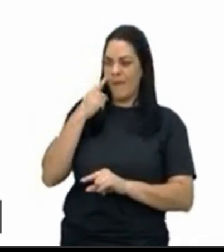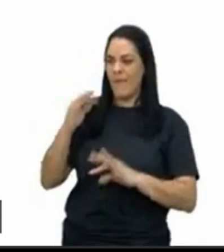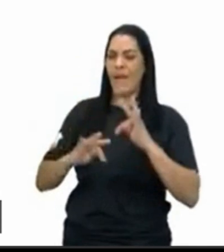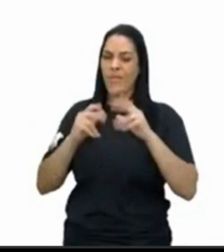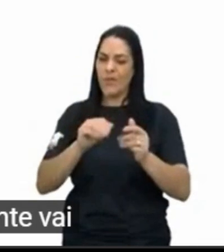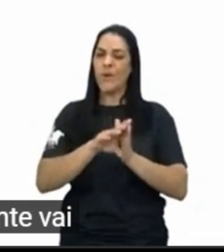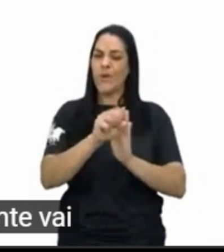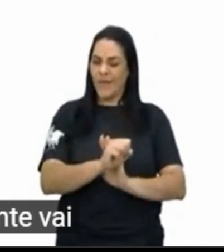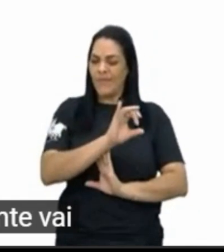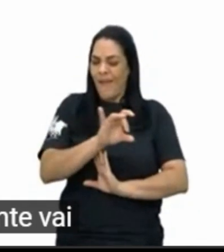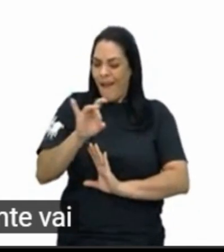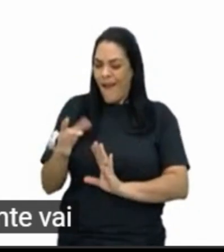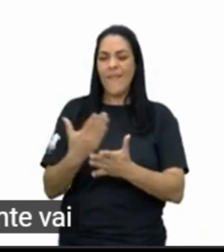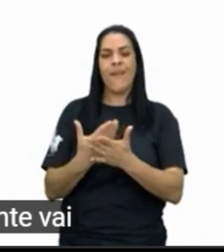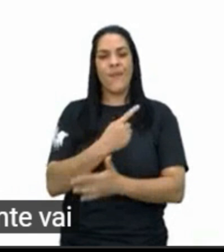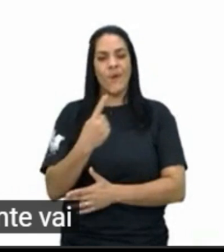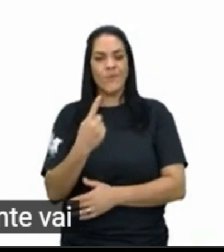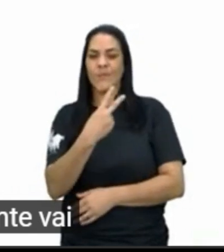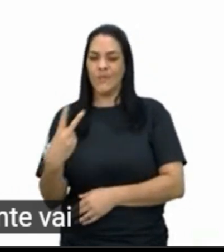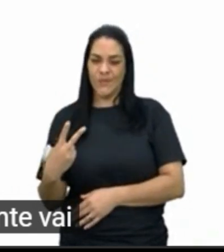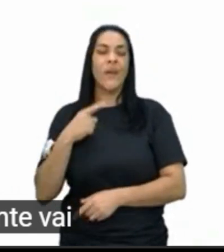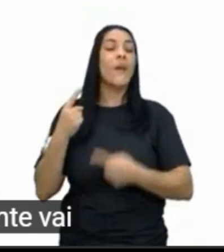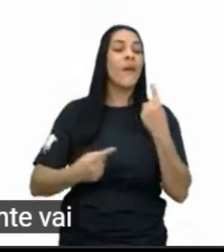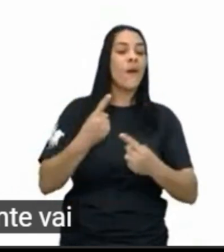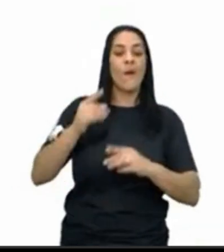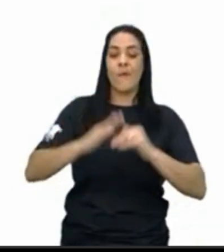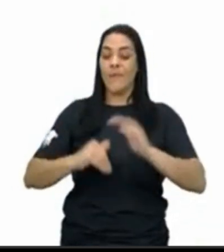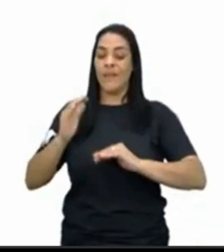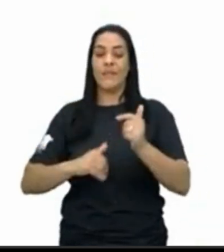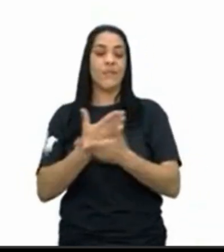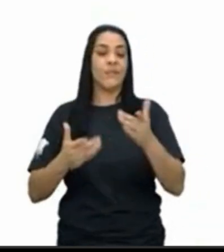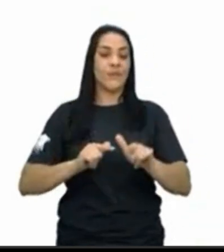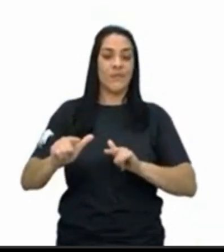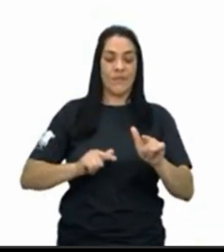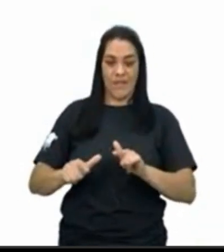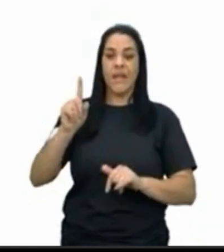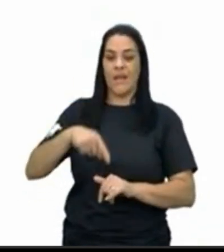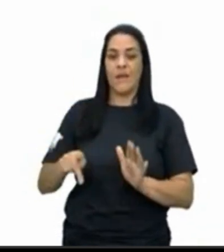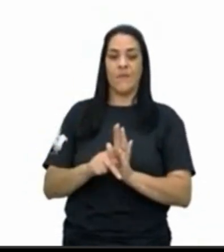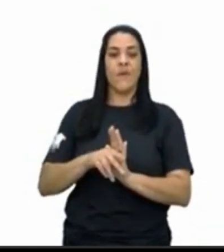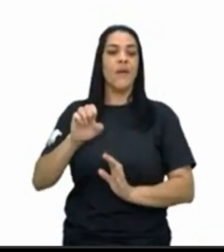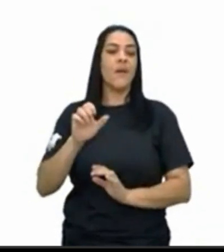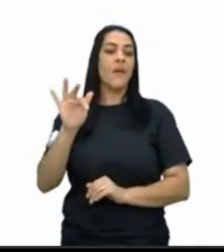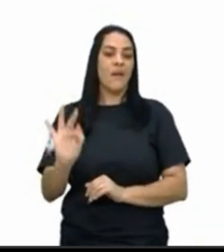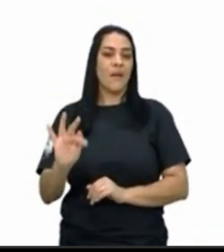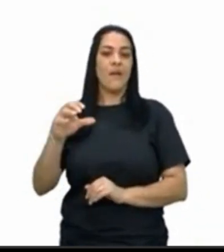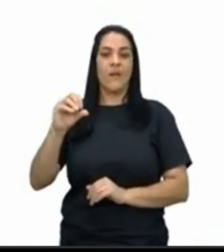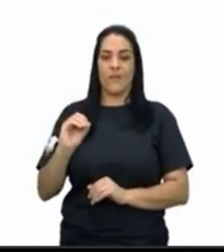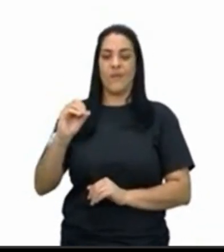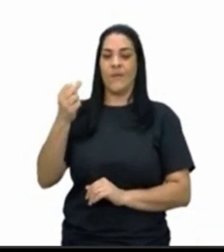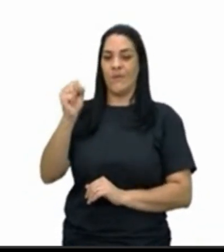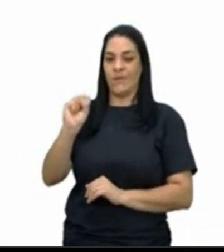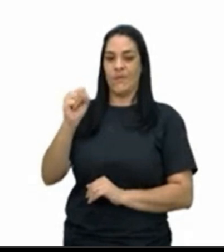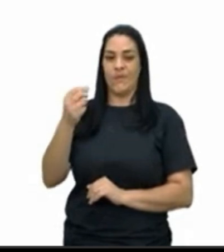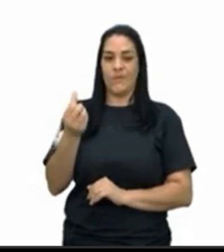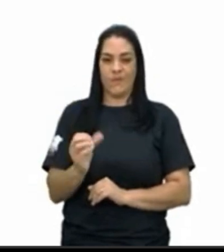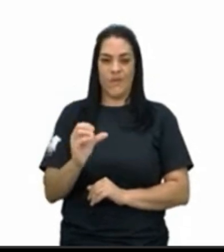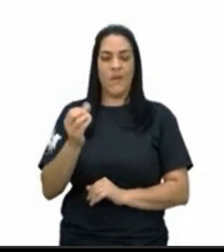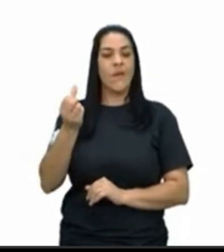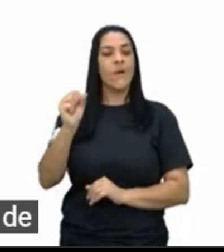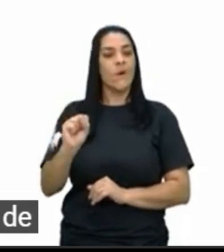verificar conceito por conceito da aula 11 e 12. E quais são as habilidades que a gente vai trabalhar? Essas são as habilidades EF,